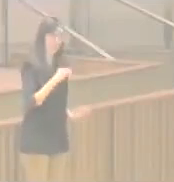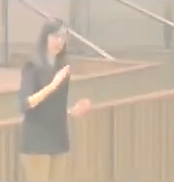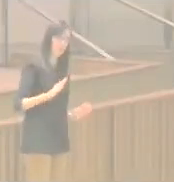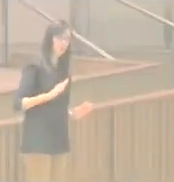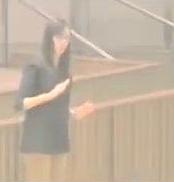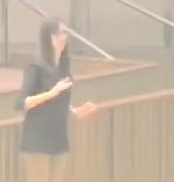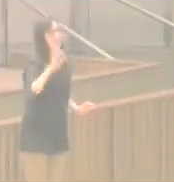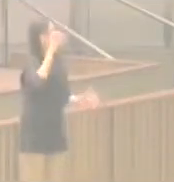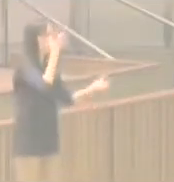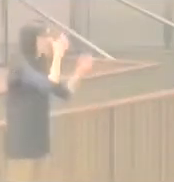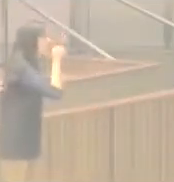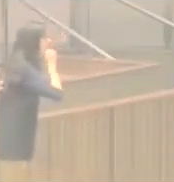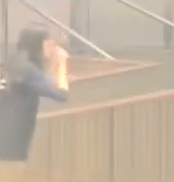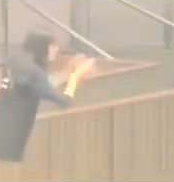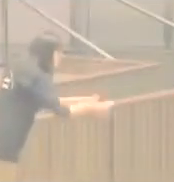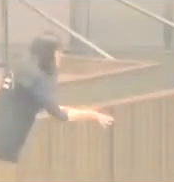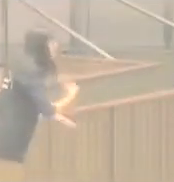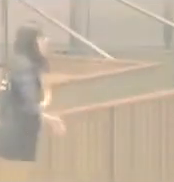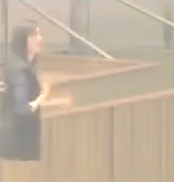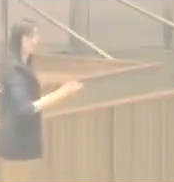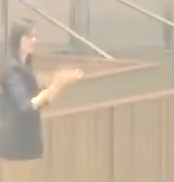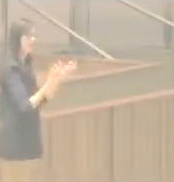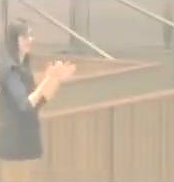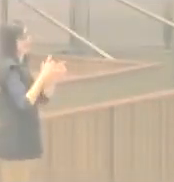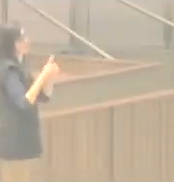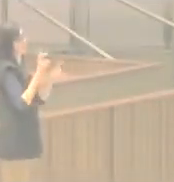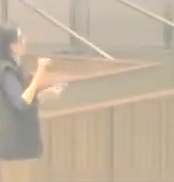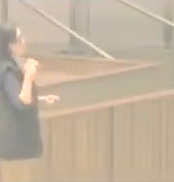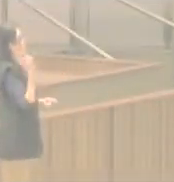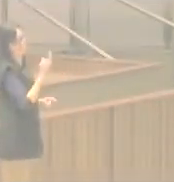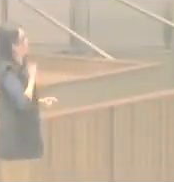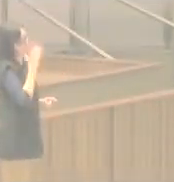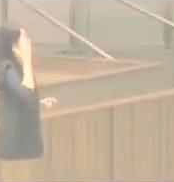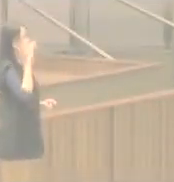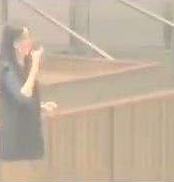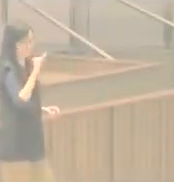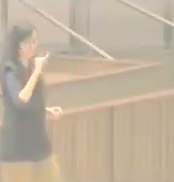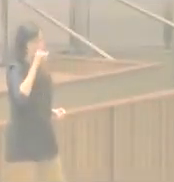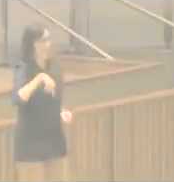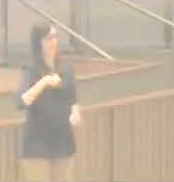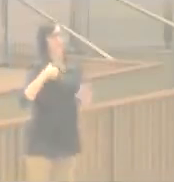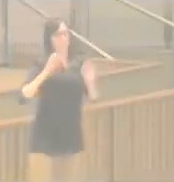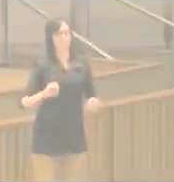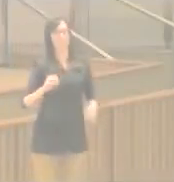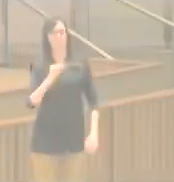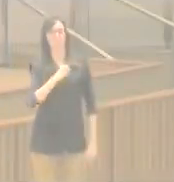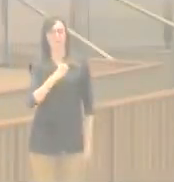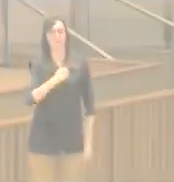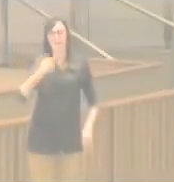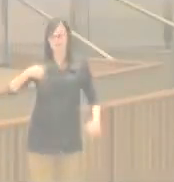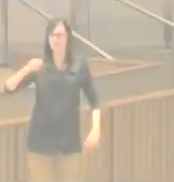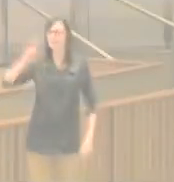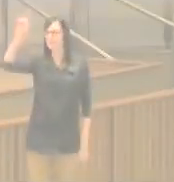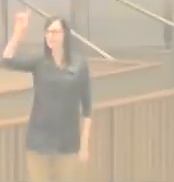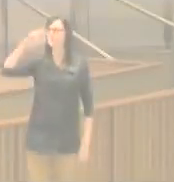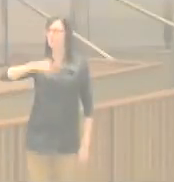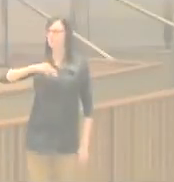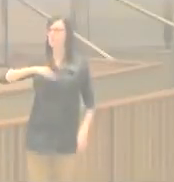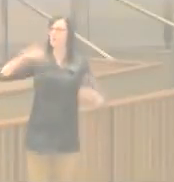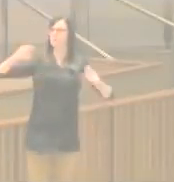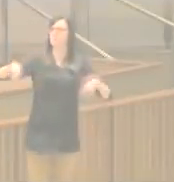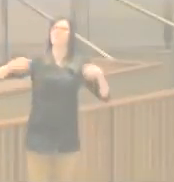Deus abençoar a nossa vida, é se a gente entender que somos pecadores e que necessitamos da misericórdia de